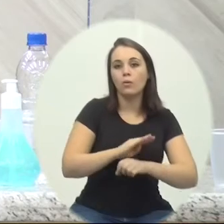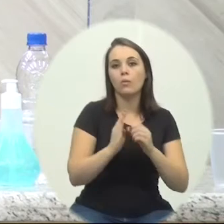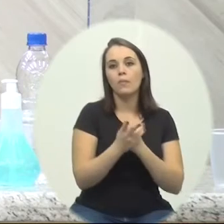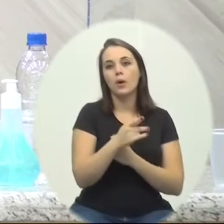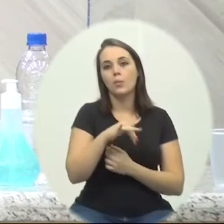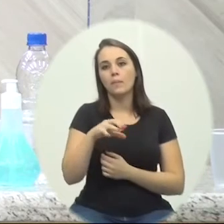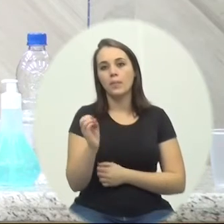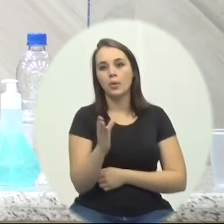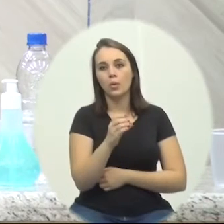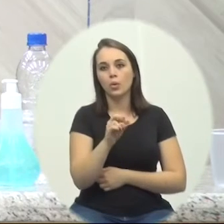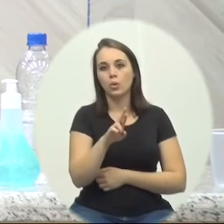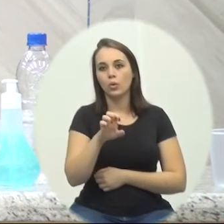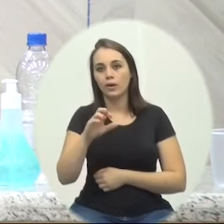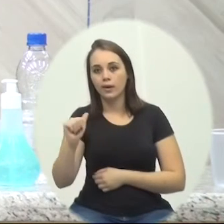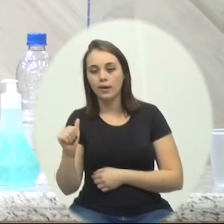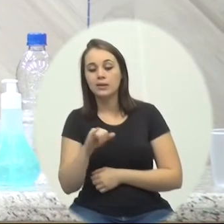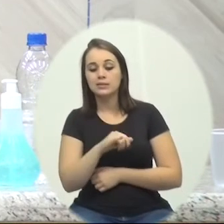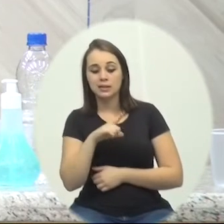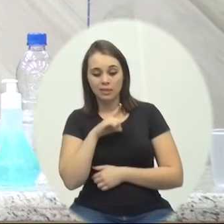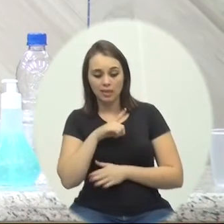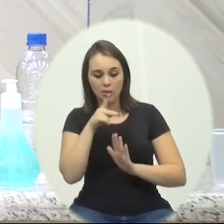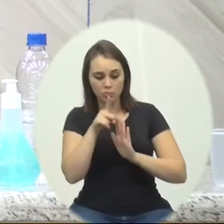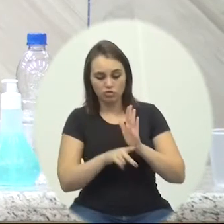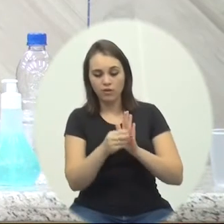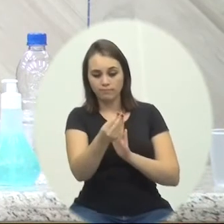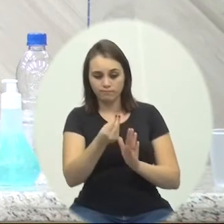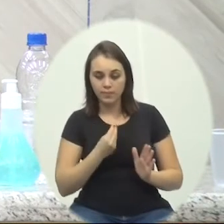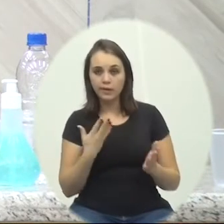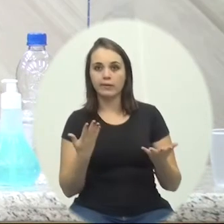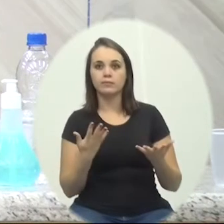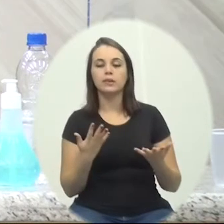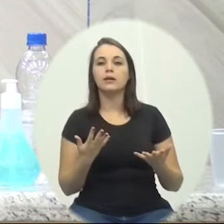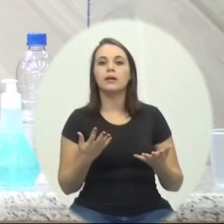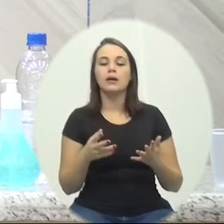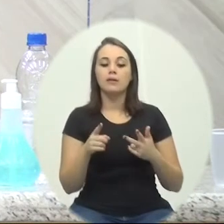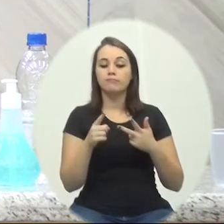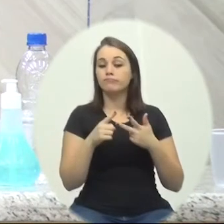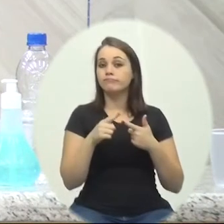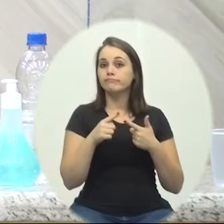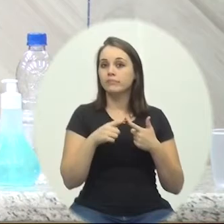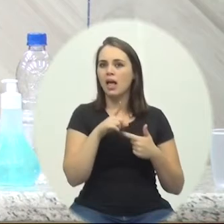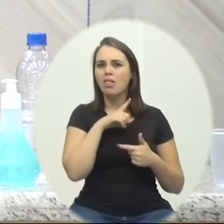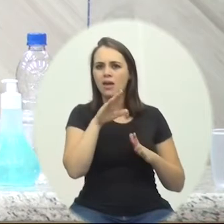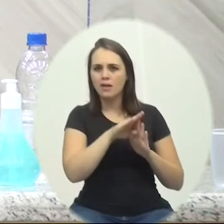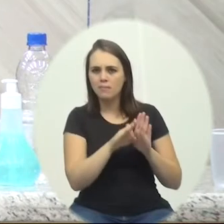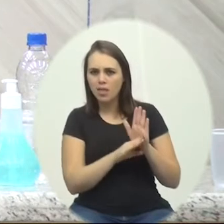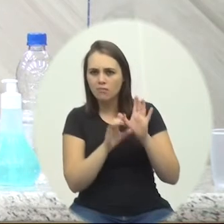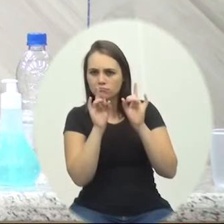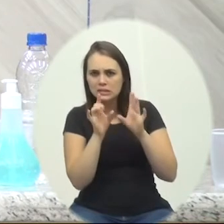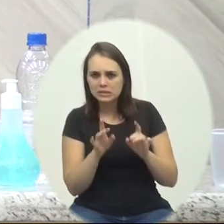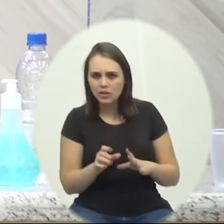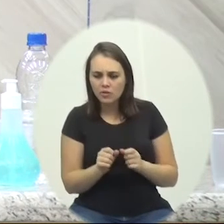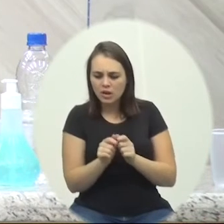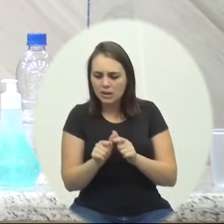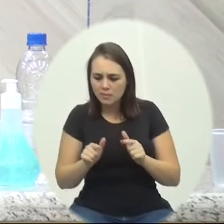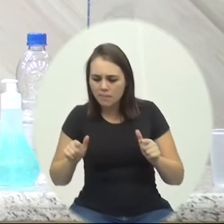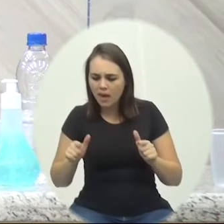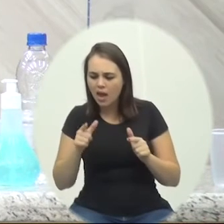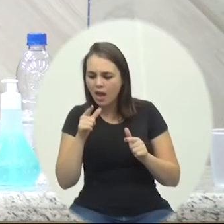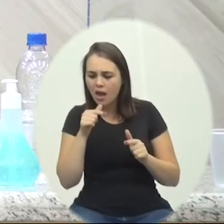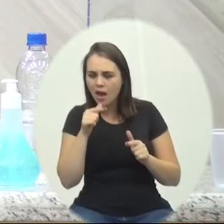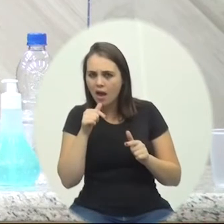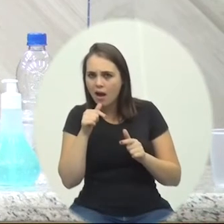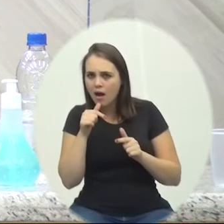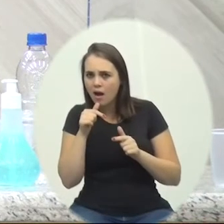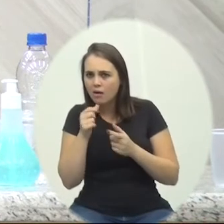seja fornecida cópia do respectivo projeto. 2. Se existe algum plano específico de limpeza dos bueiros da via